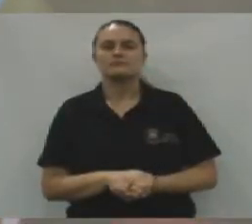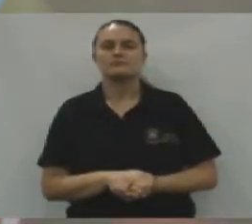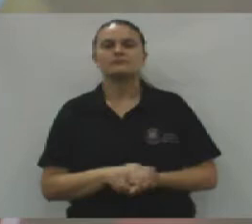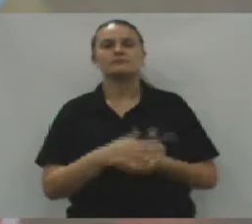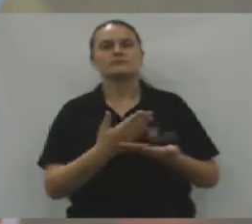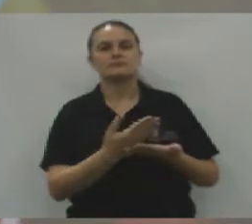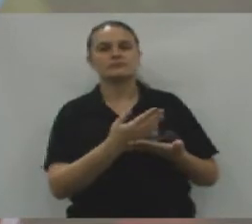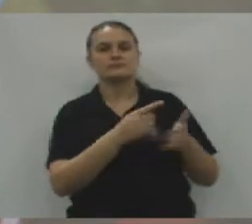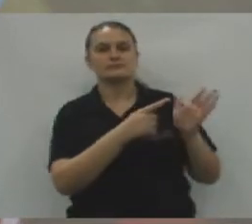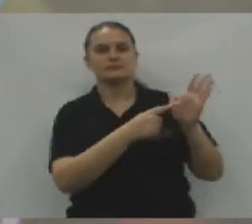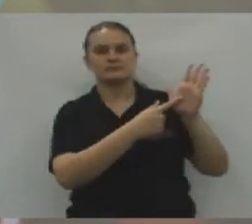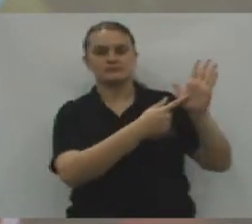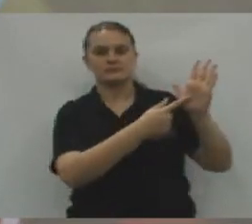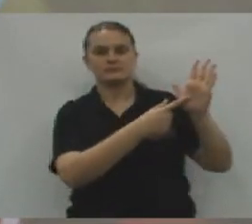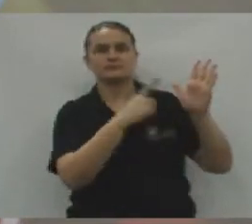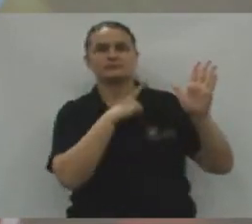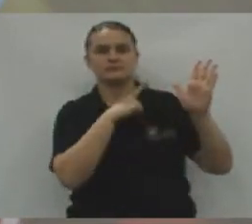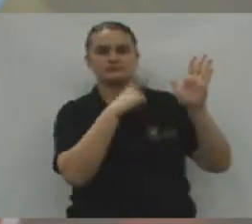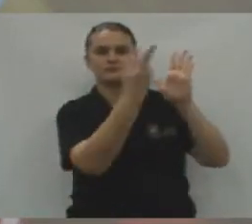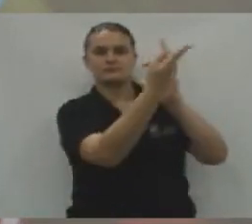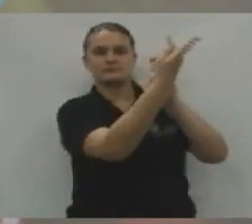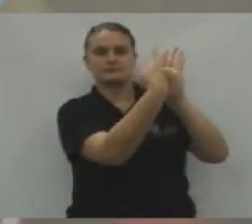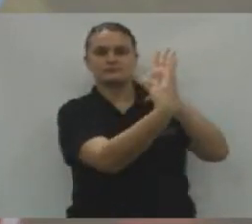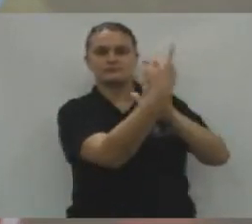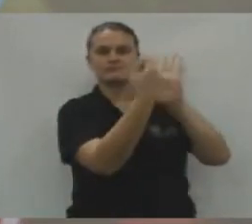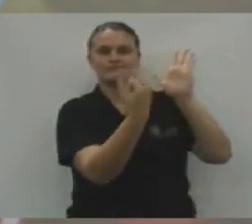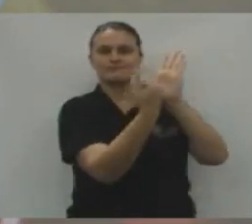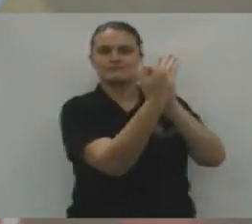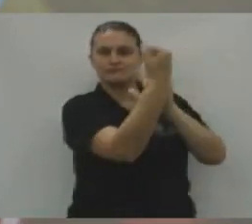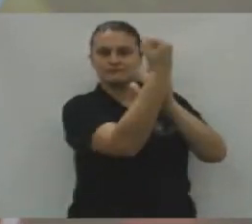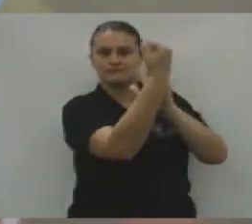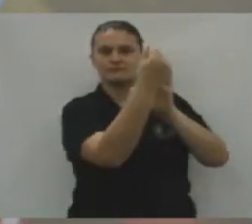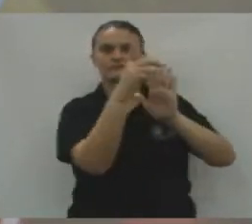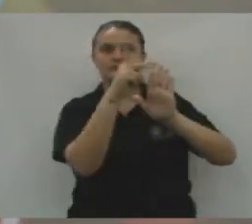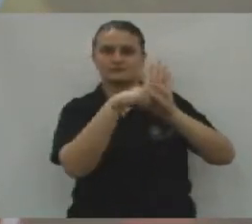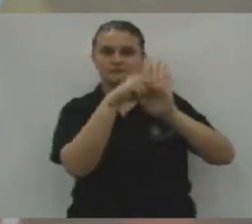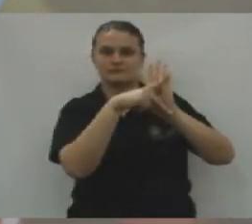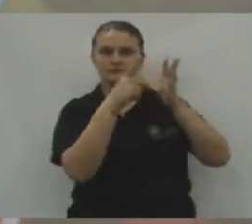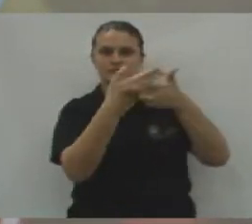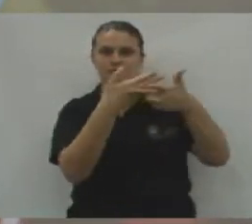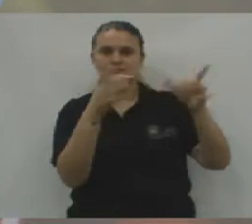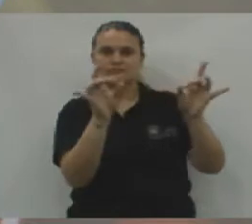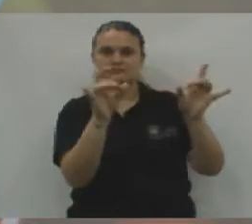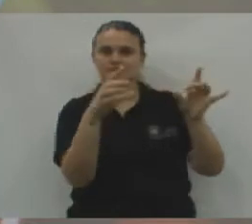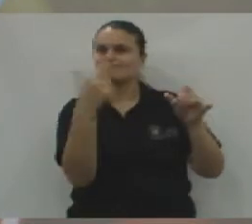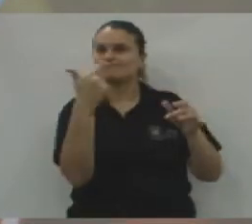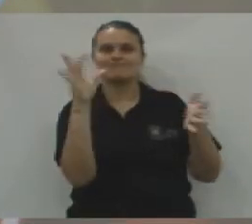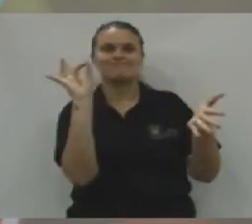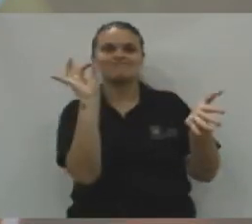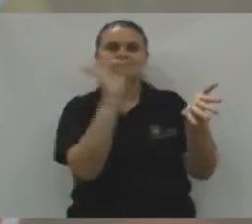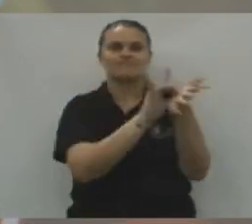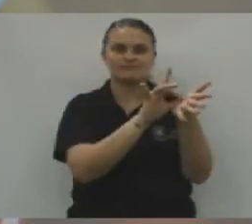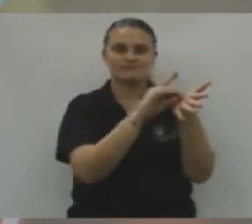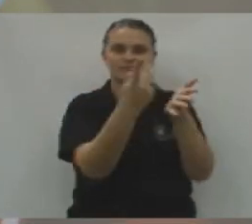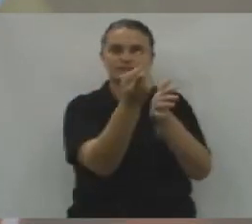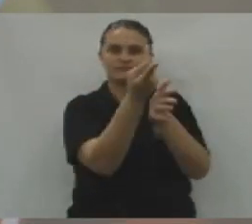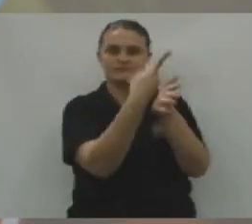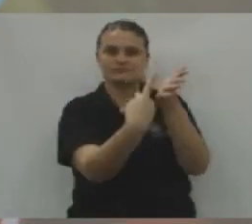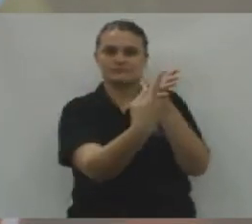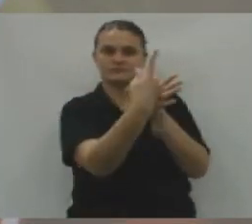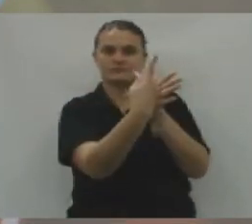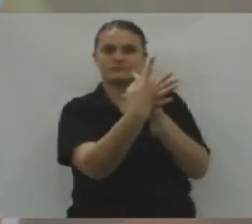Essa aqui é para ser a logomarca dos produtos, ainda não está oficializada